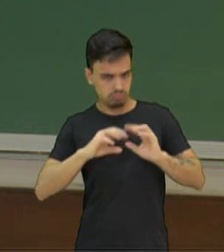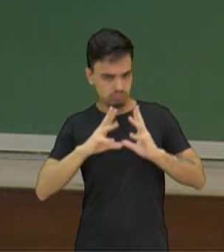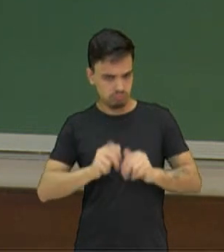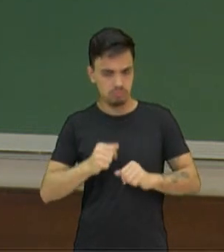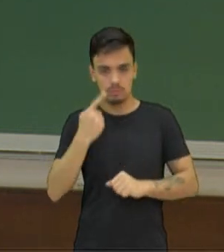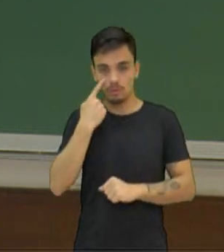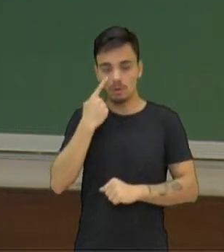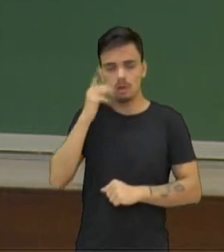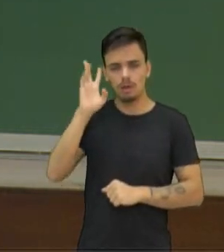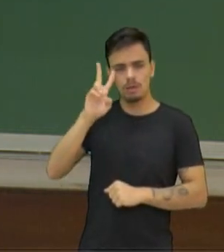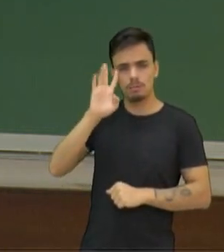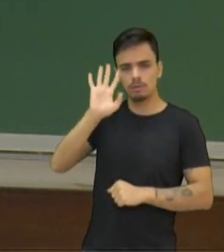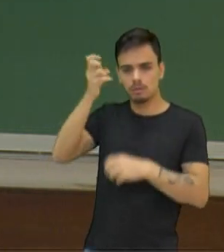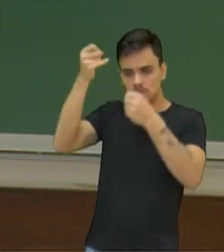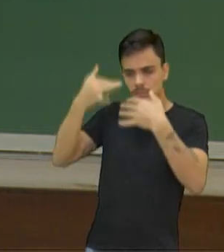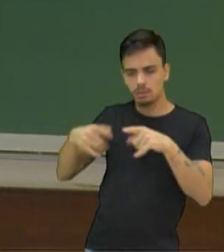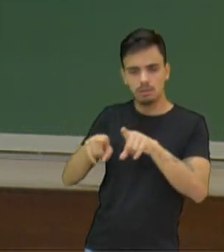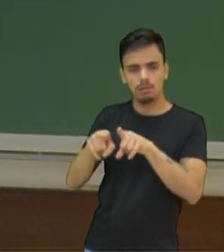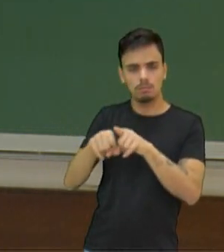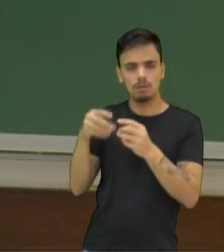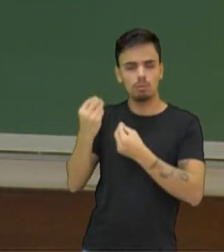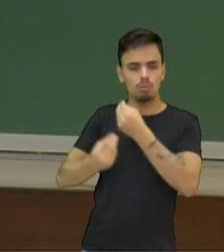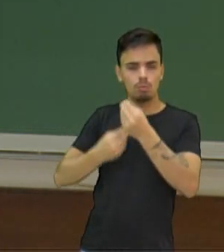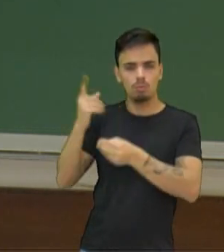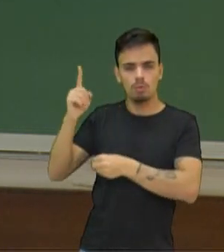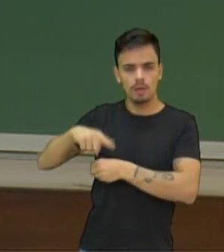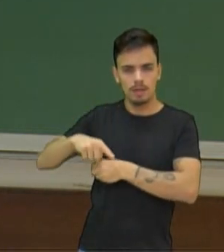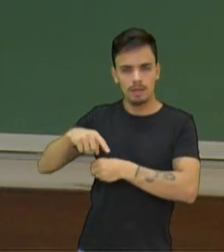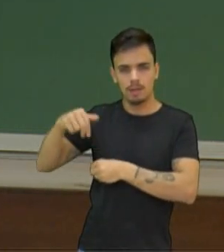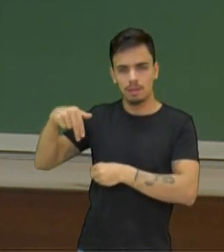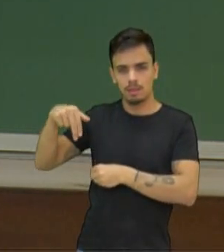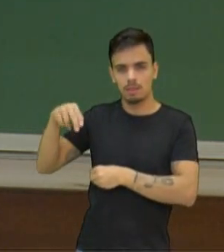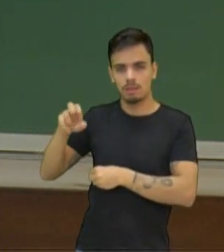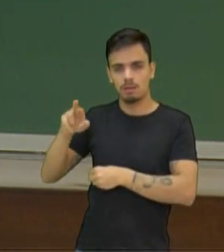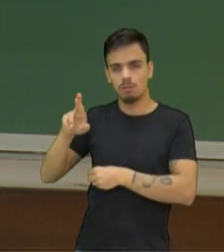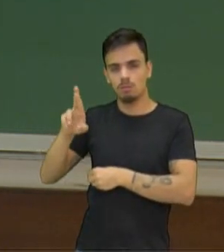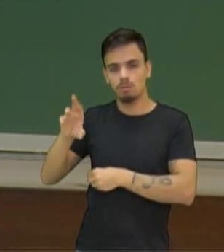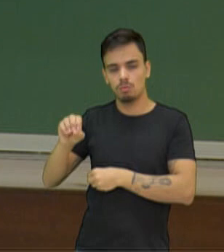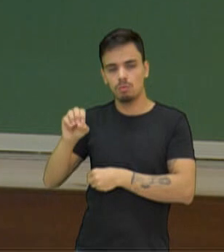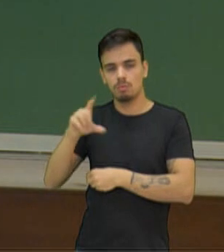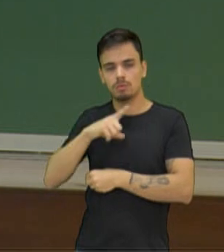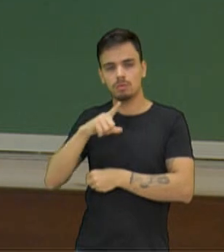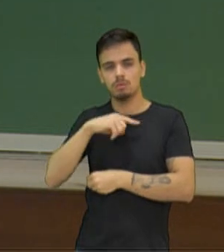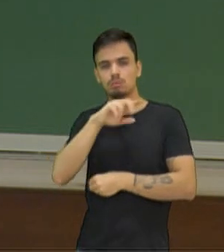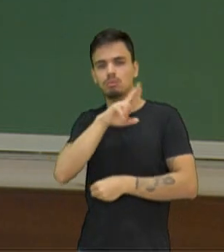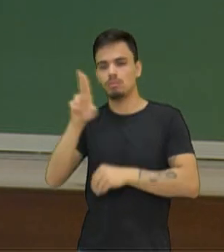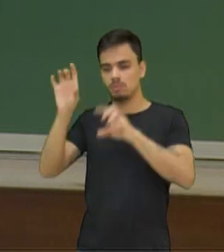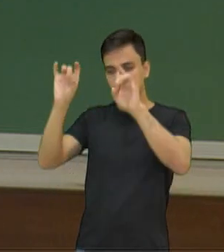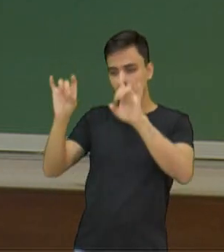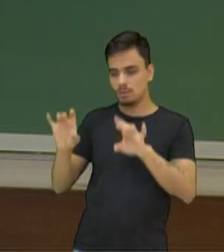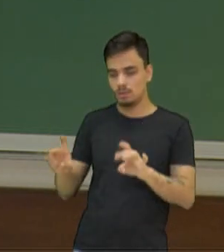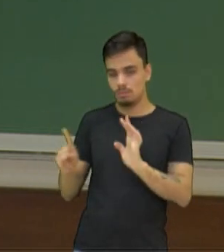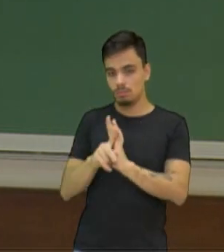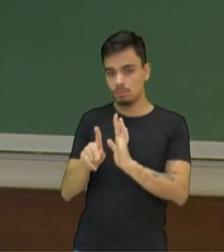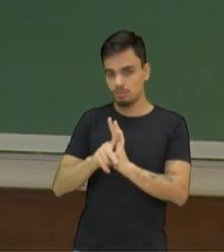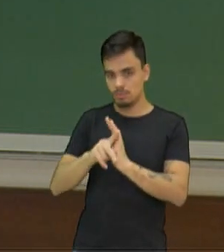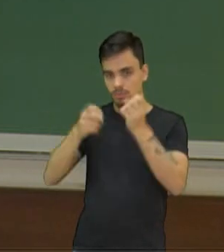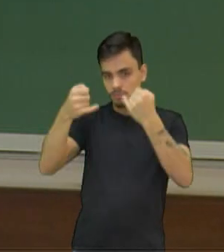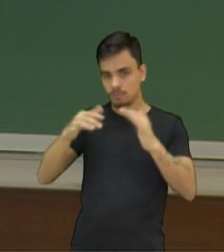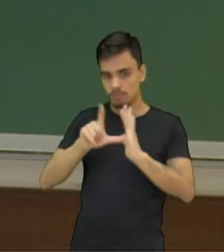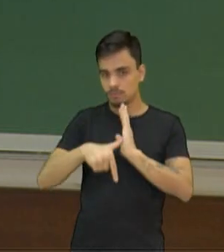lembra lá que eu falei para vocês, naquele esqueminha ali da neurula, né, que tinha nomes especiais que a gente ia falar em seguida